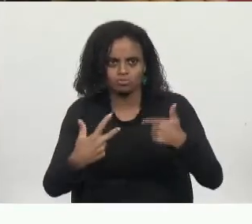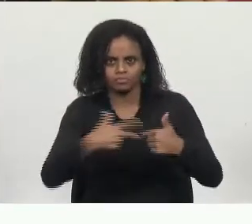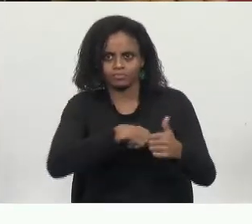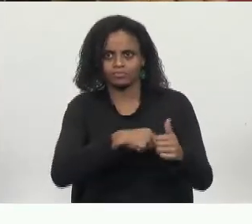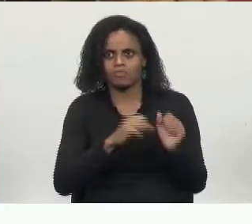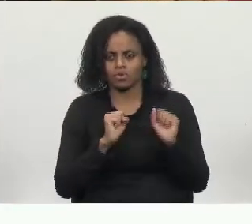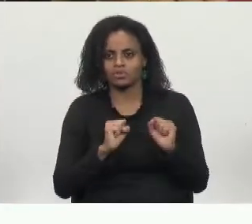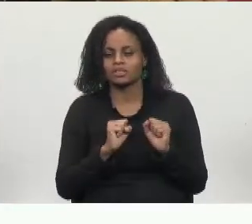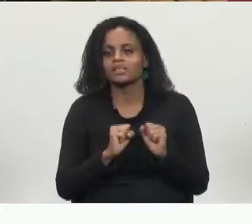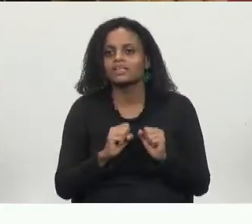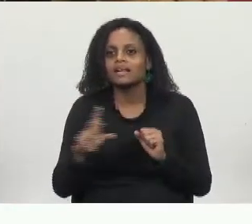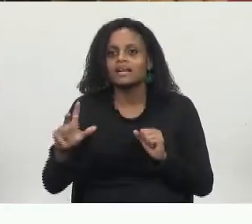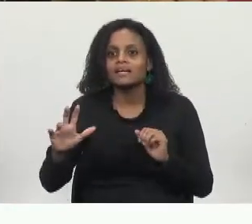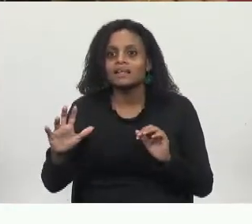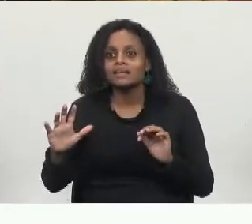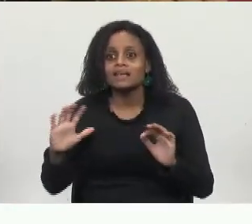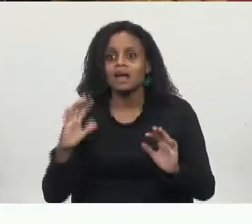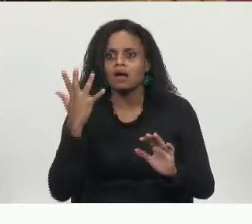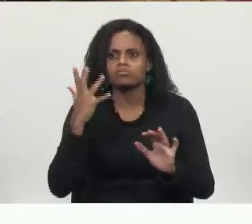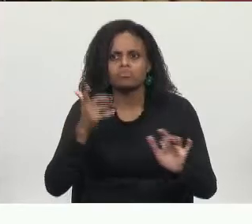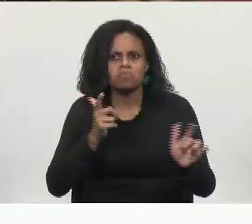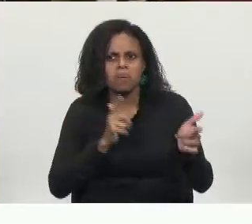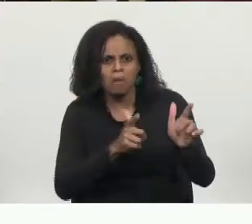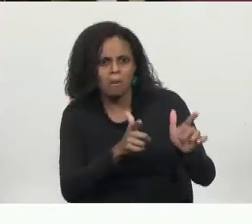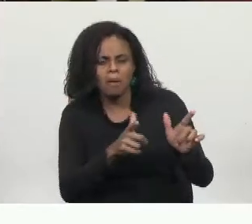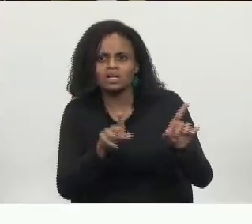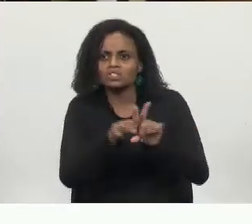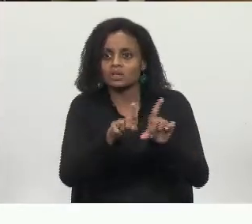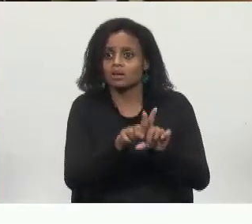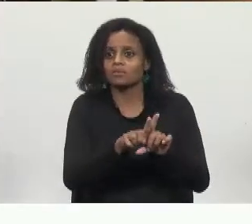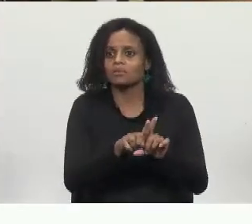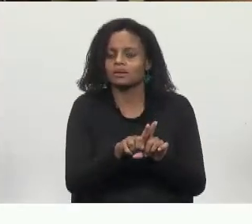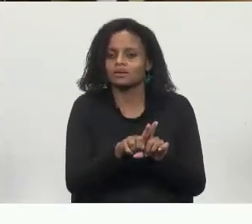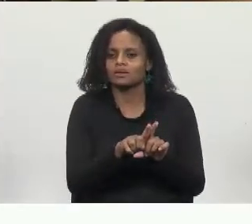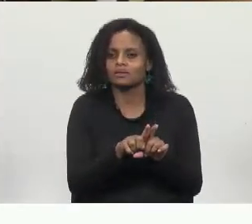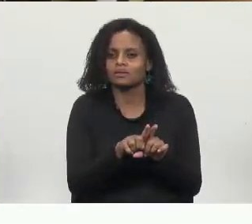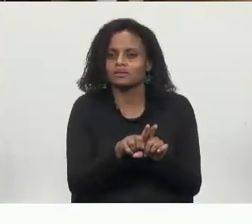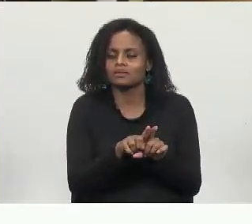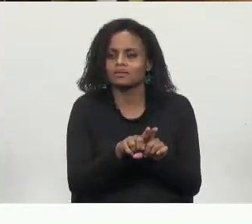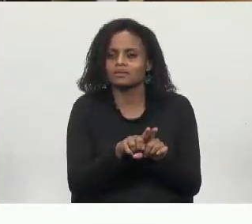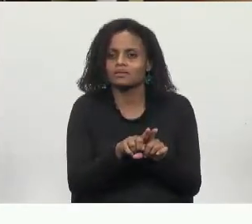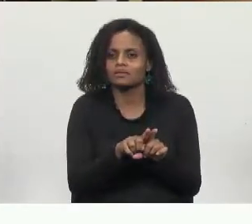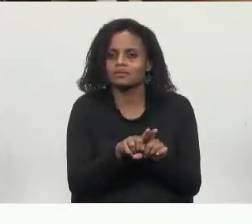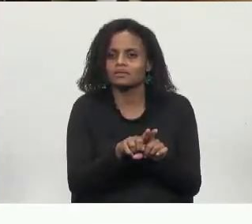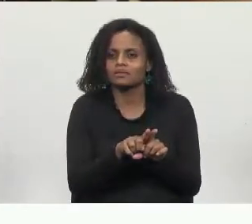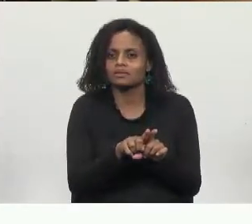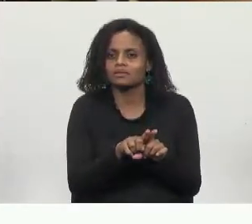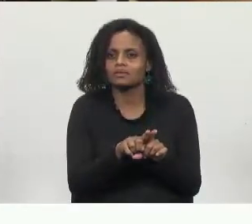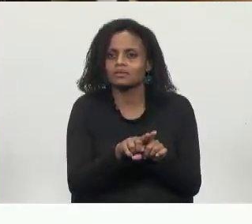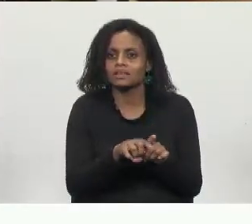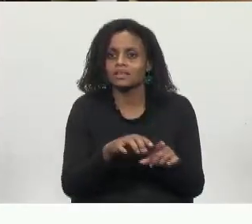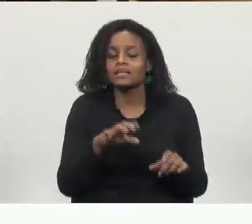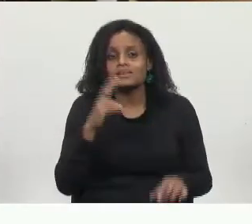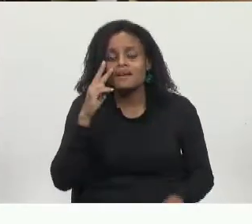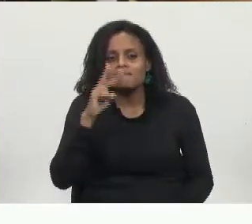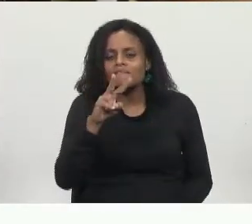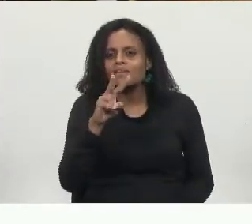prontamente também foram lá e trocaram tiros com esses elementos. Então você vê que a segurança,